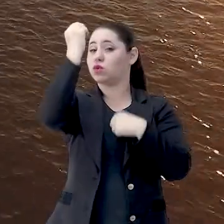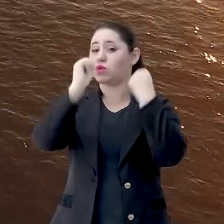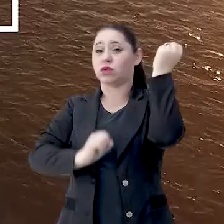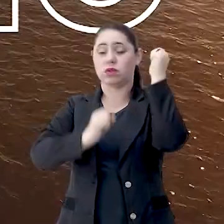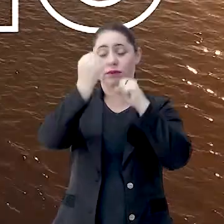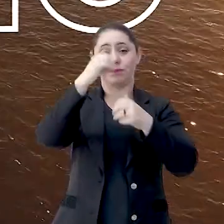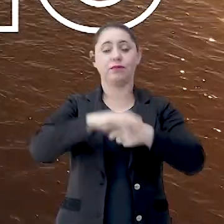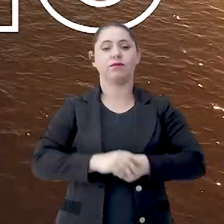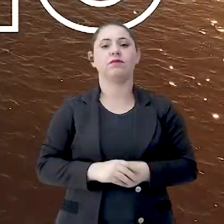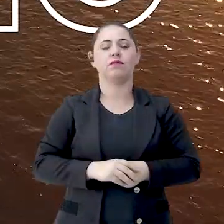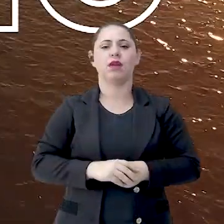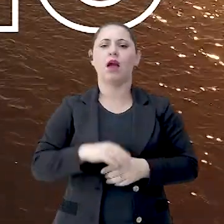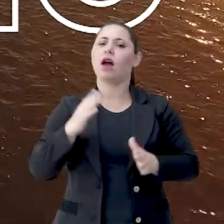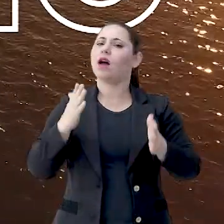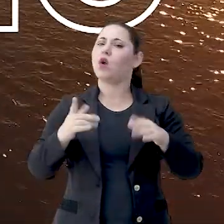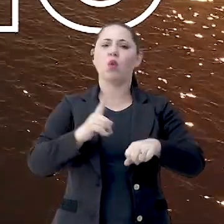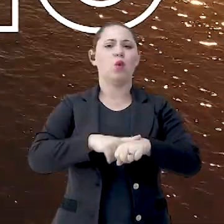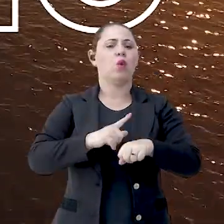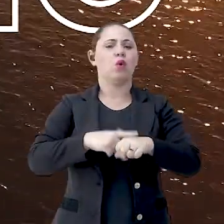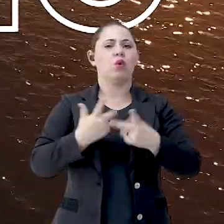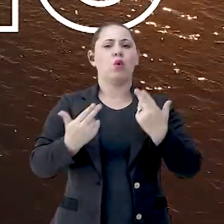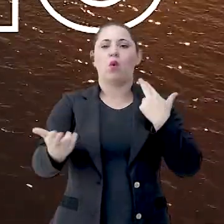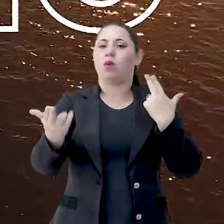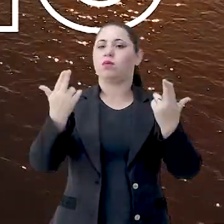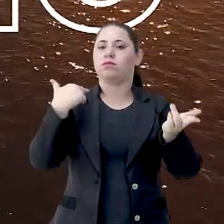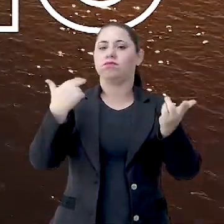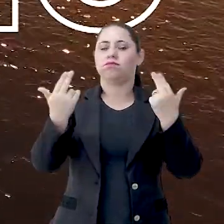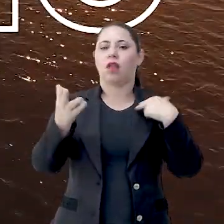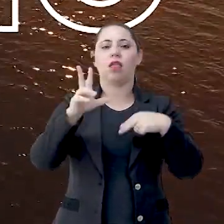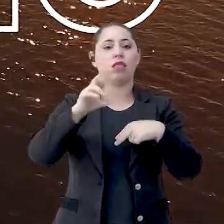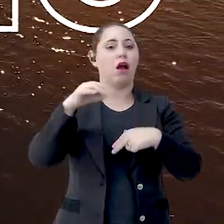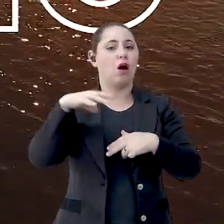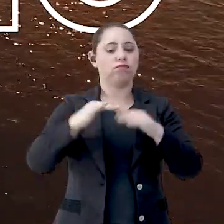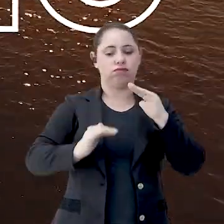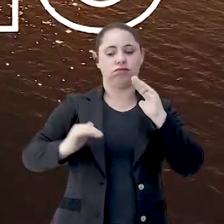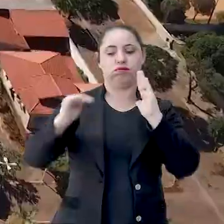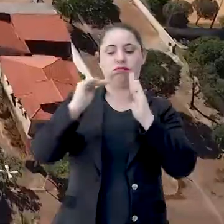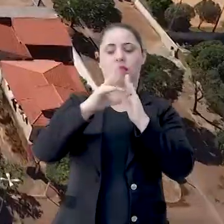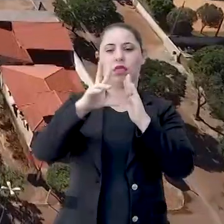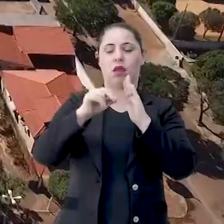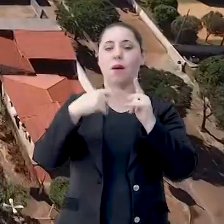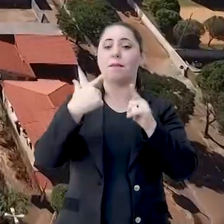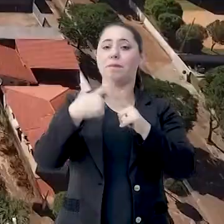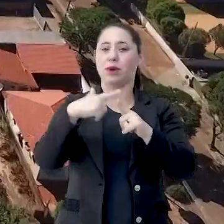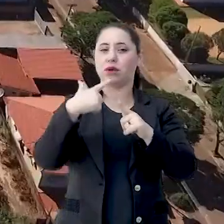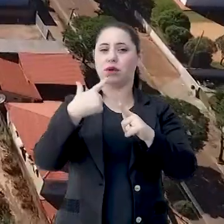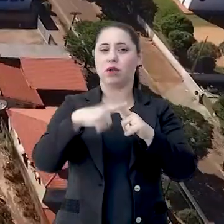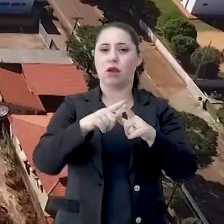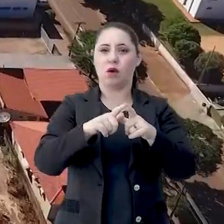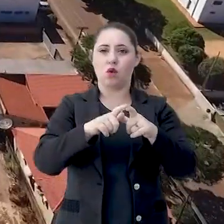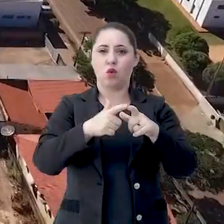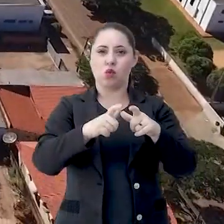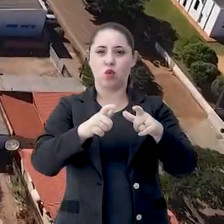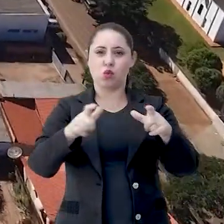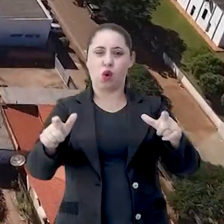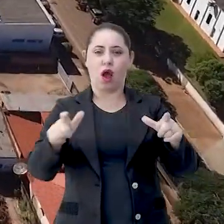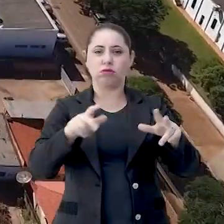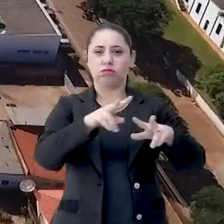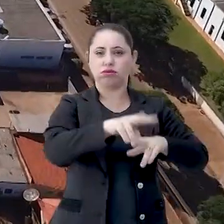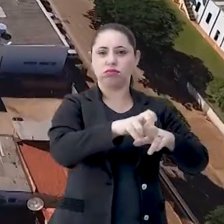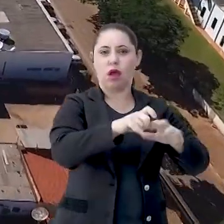O município de Eldorado é bastante conhecido por ser banhado pelo Rio Paraná. Atualmente, a cidade tem 12